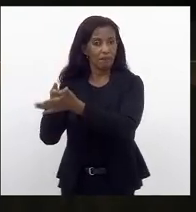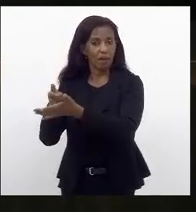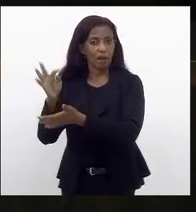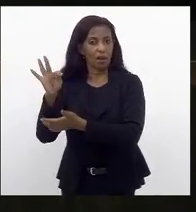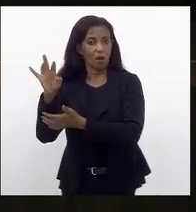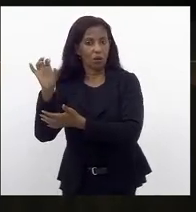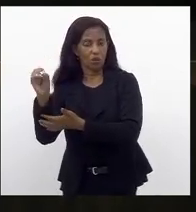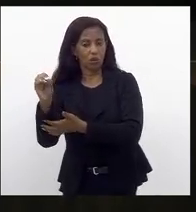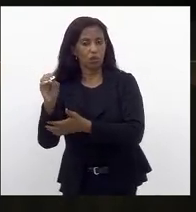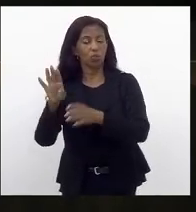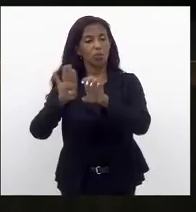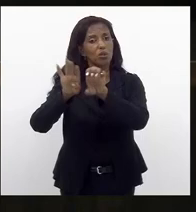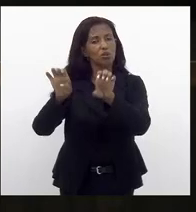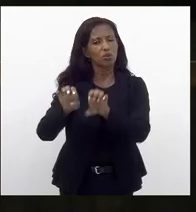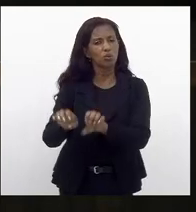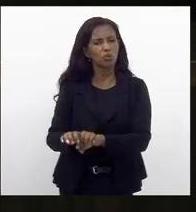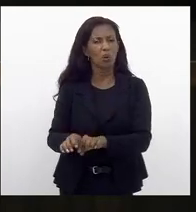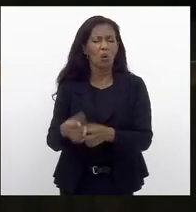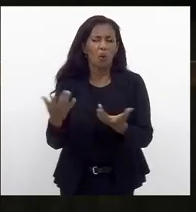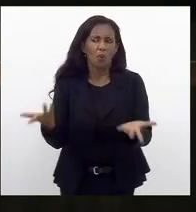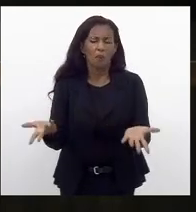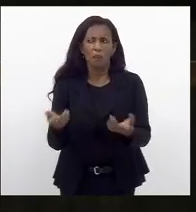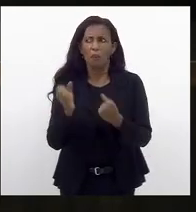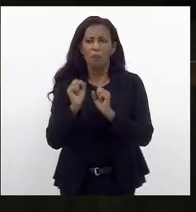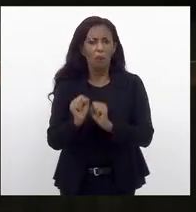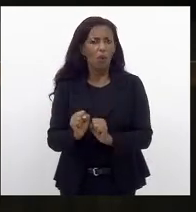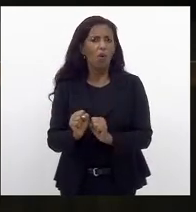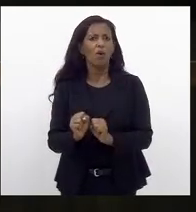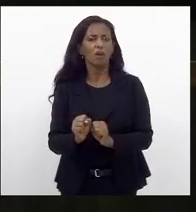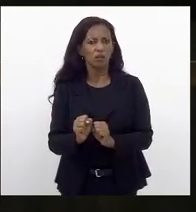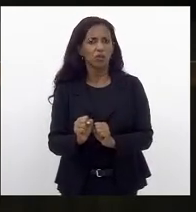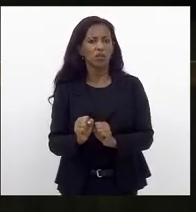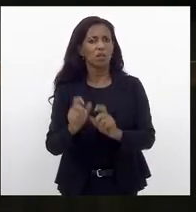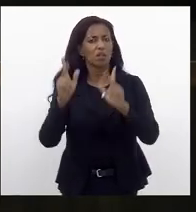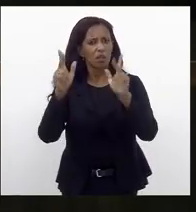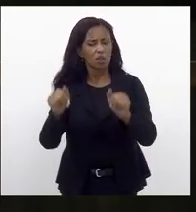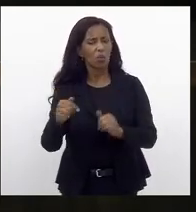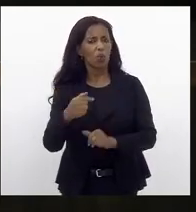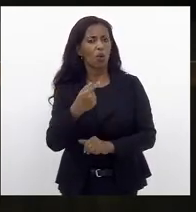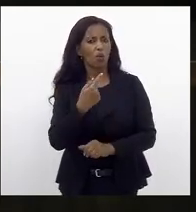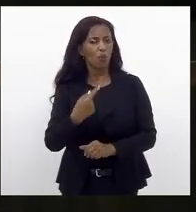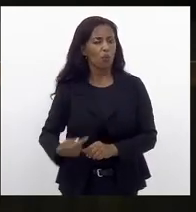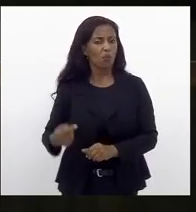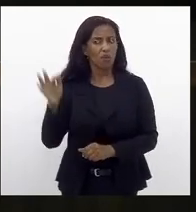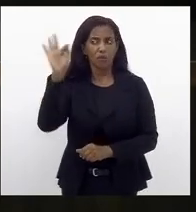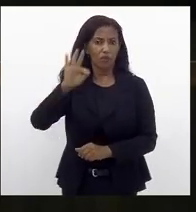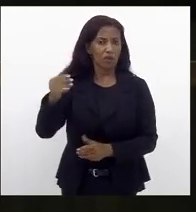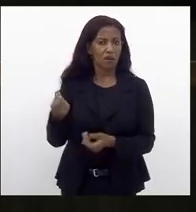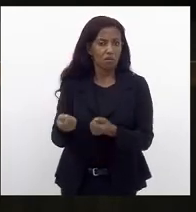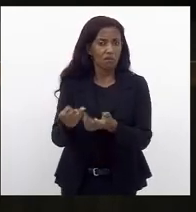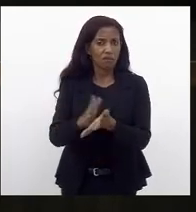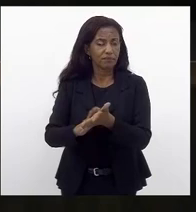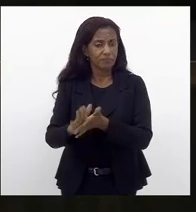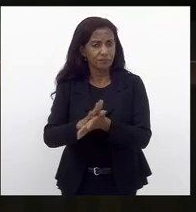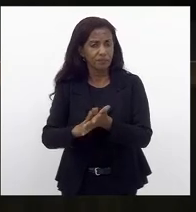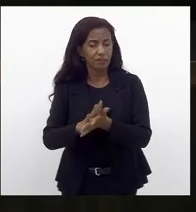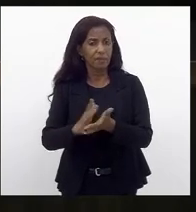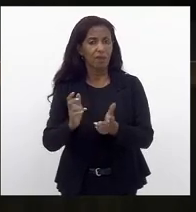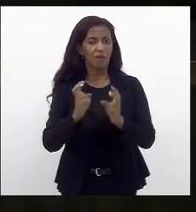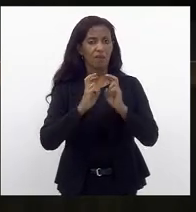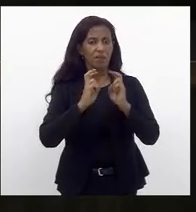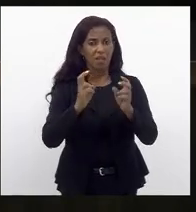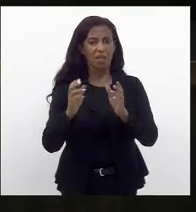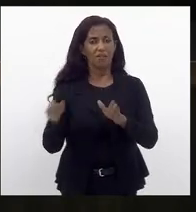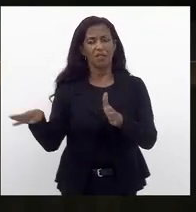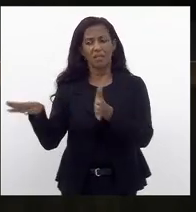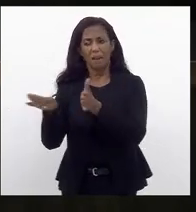tesouro e infraestrutura pode ser e ferrovia inclusive fazendo que o governo federal não fez até então investir em fotos e ouvir